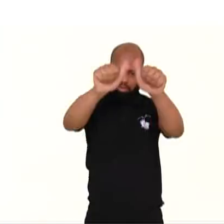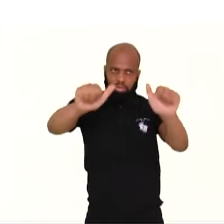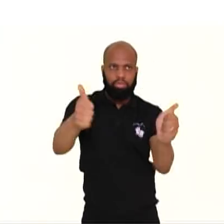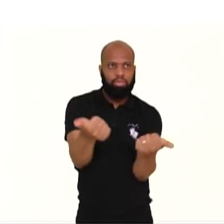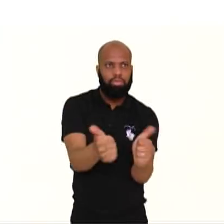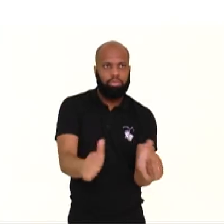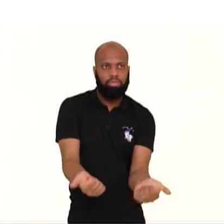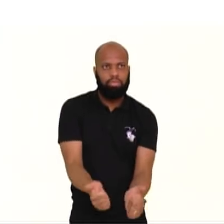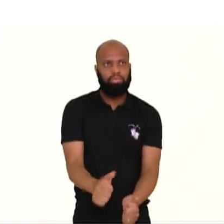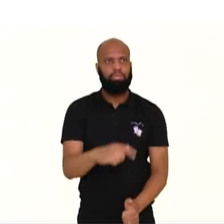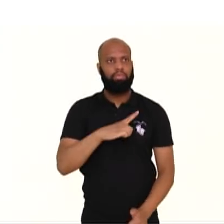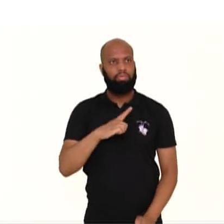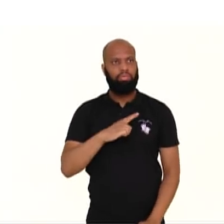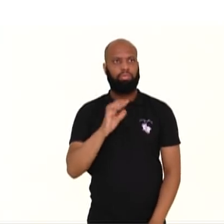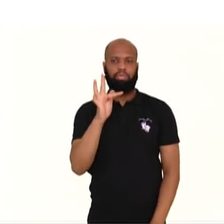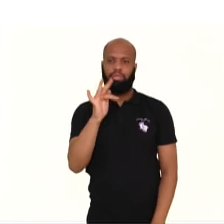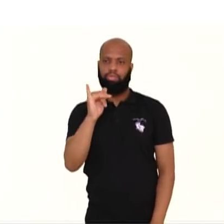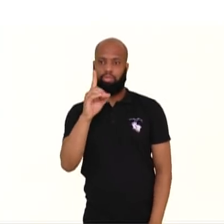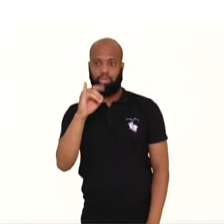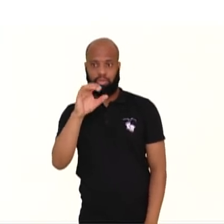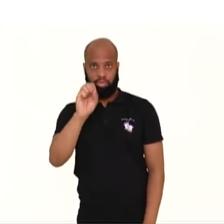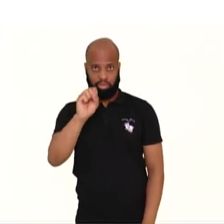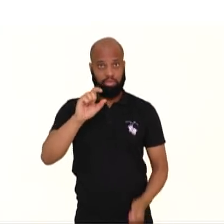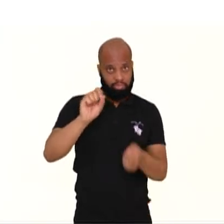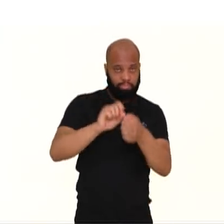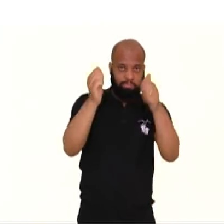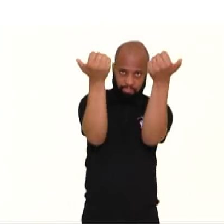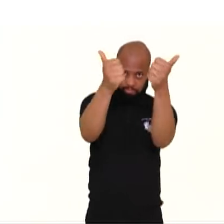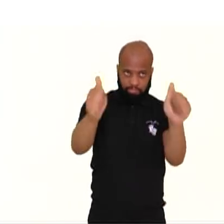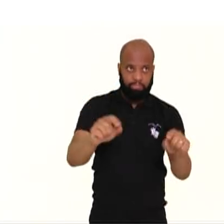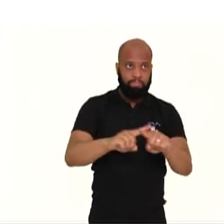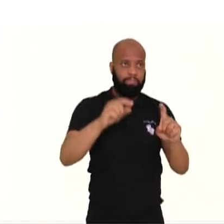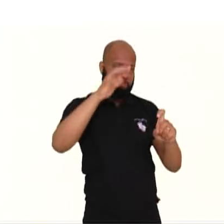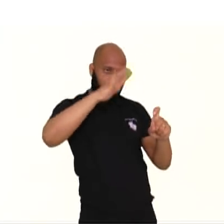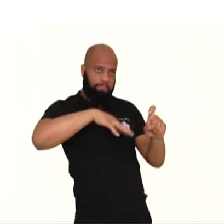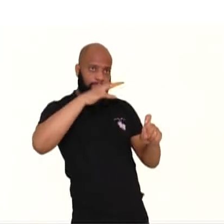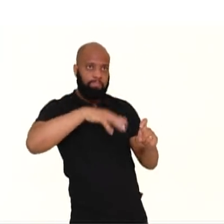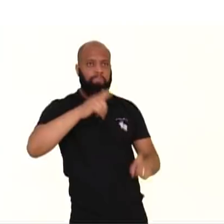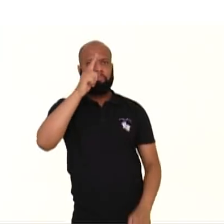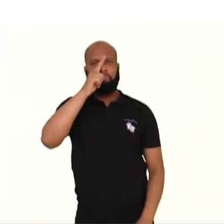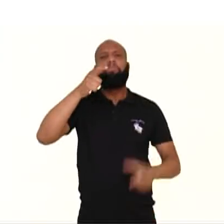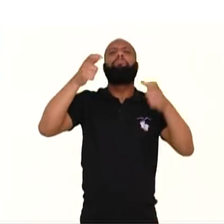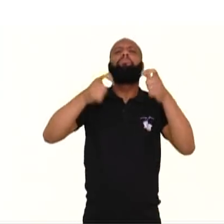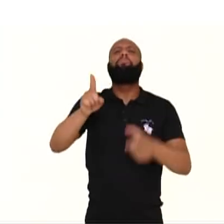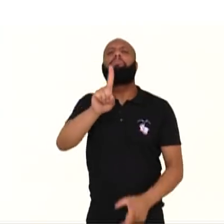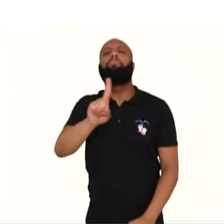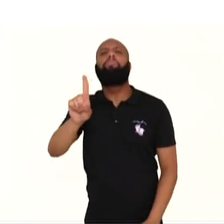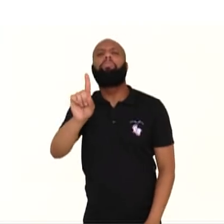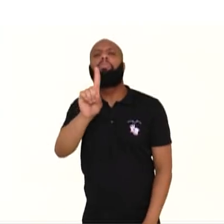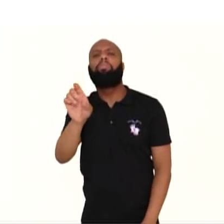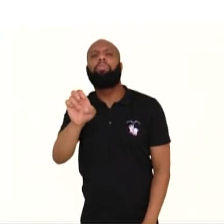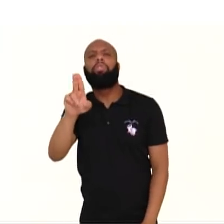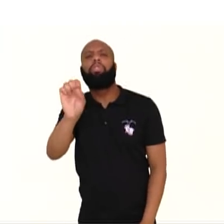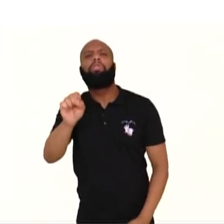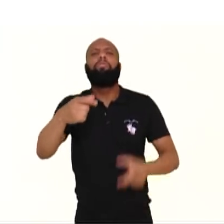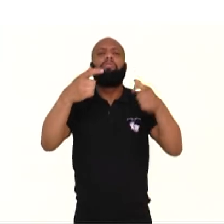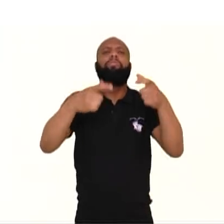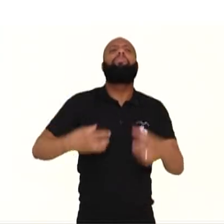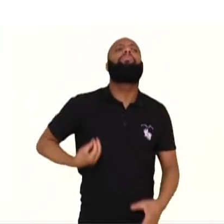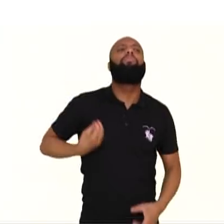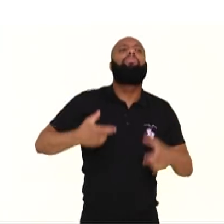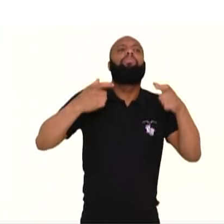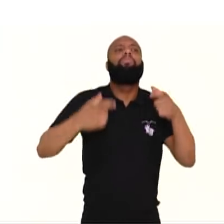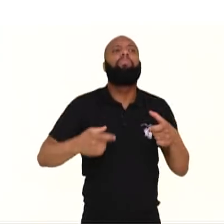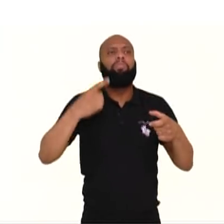por Fídias. Segundo a mitologia grega, Zeus morava no... Você vai anotar a alternativa